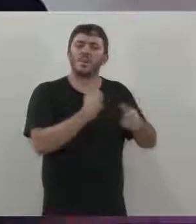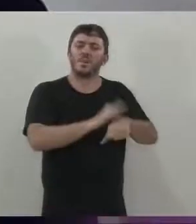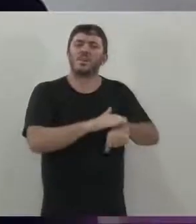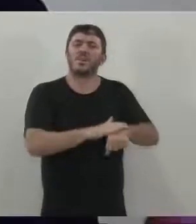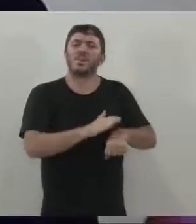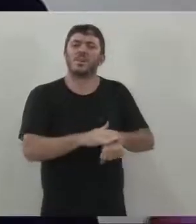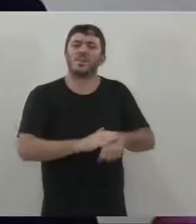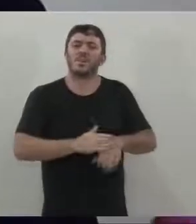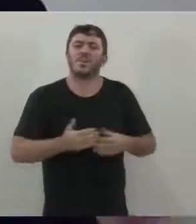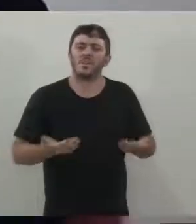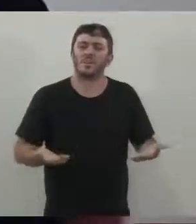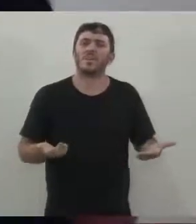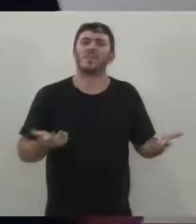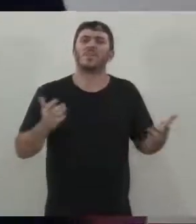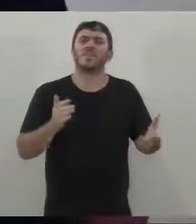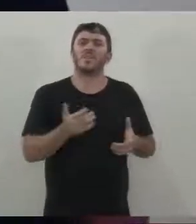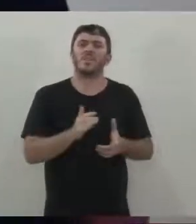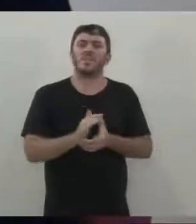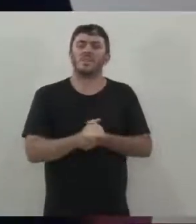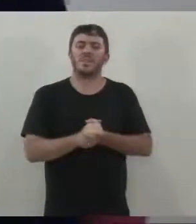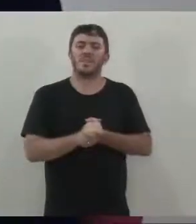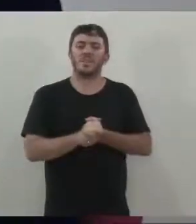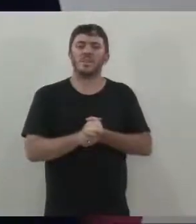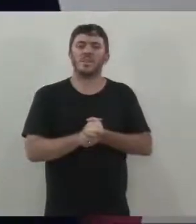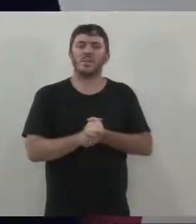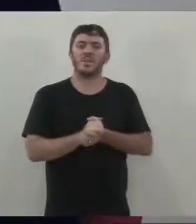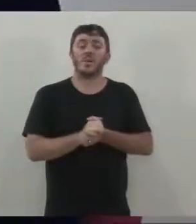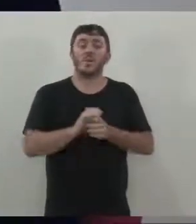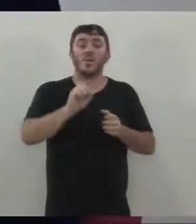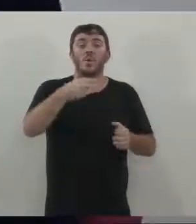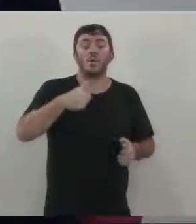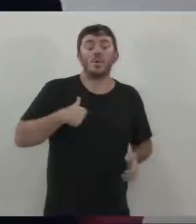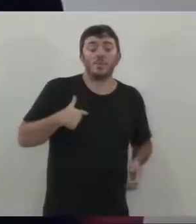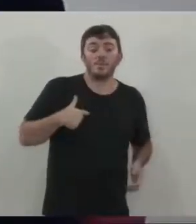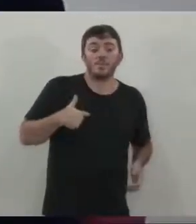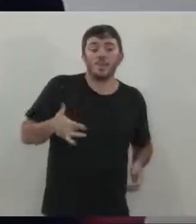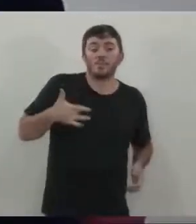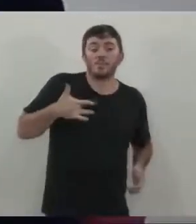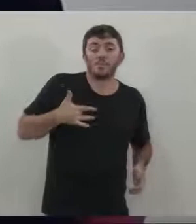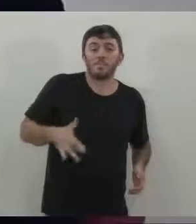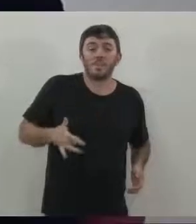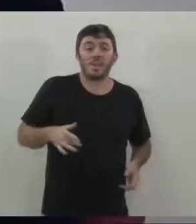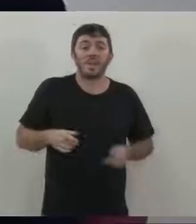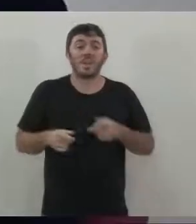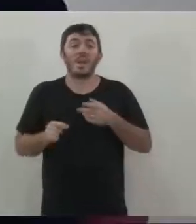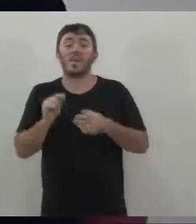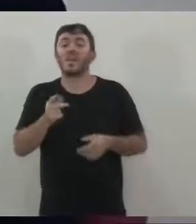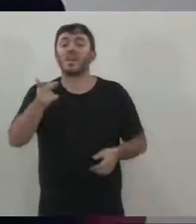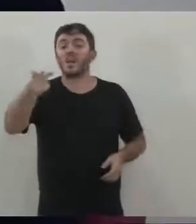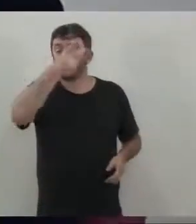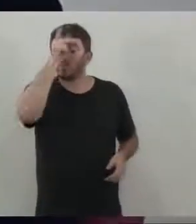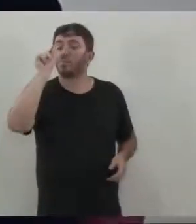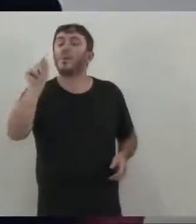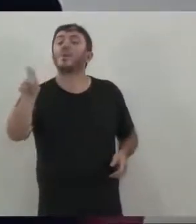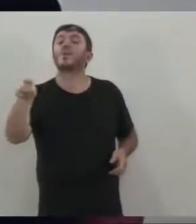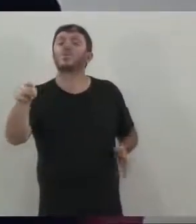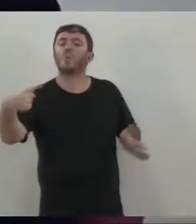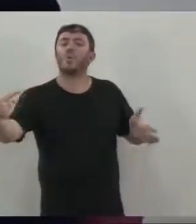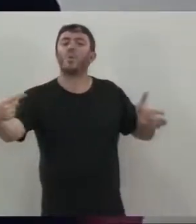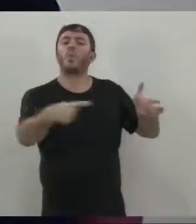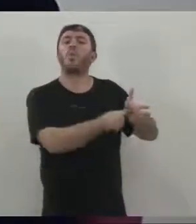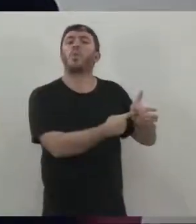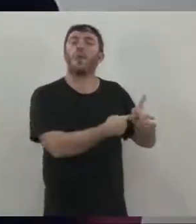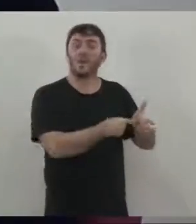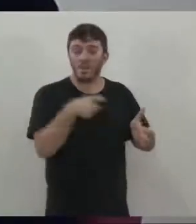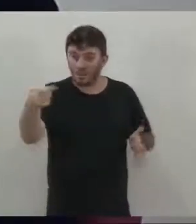campanha, porque isso preocupa, ou se eu tenho pena da pessoa que se prestou a fazer essa denúncia sem botar o nome